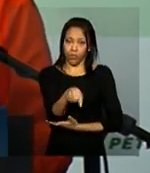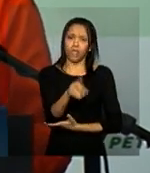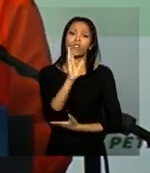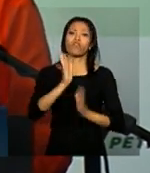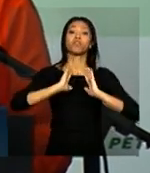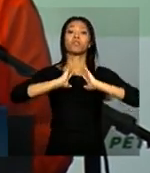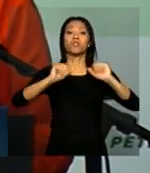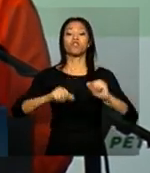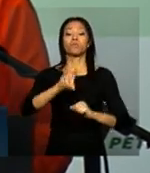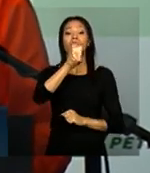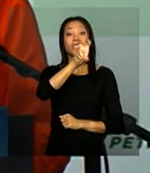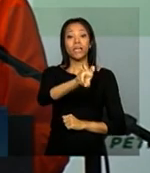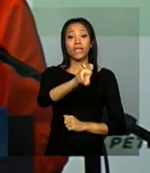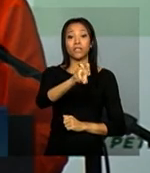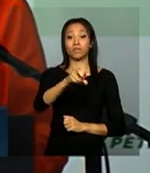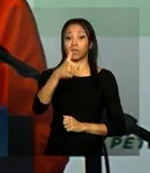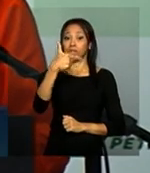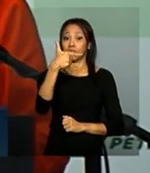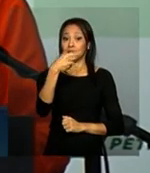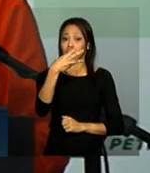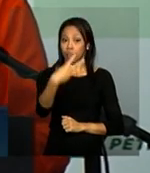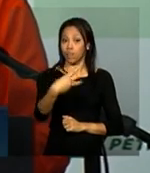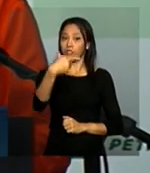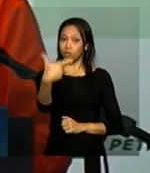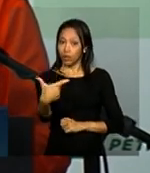pedidos 532 médicos